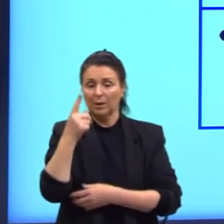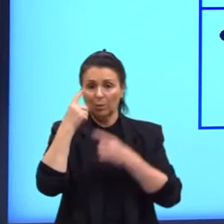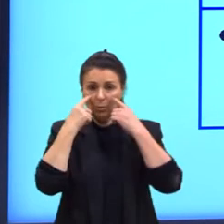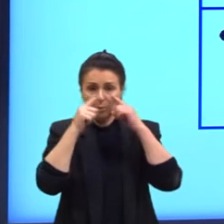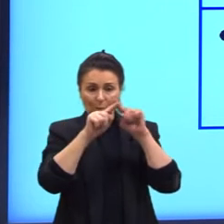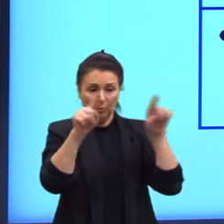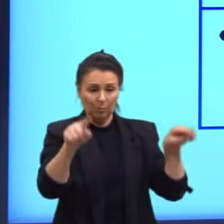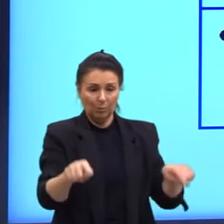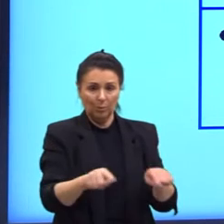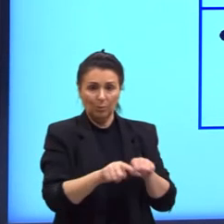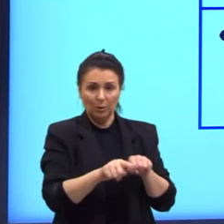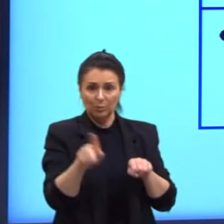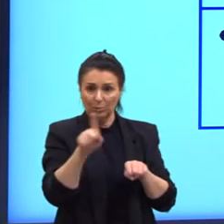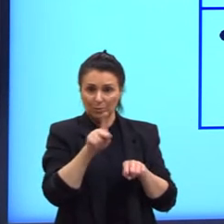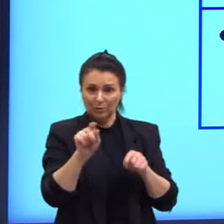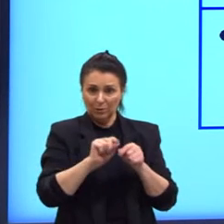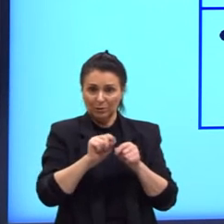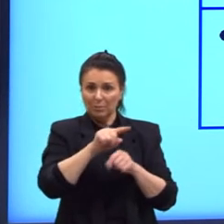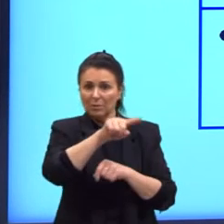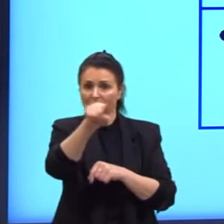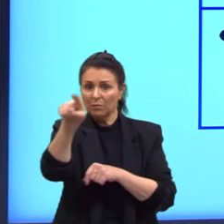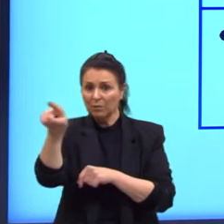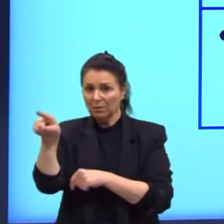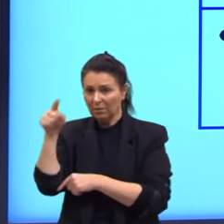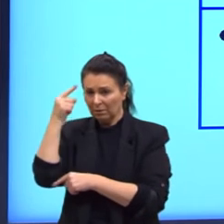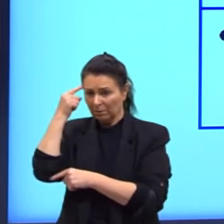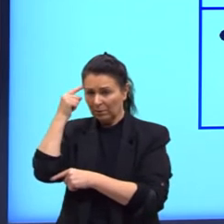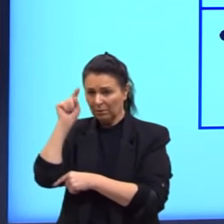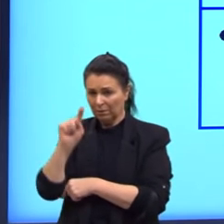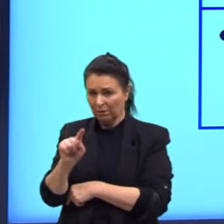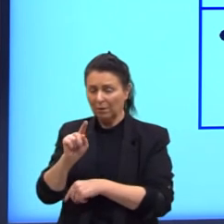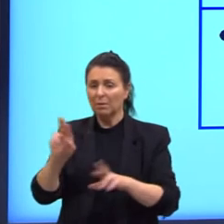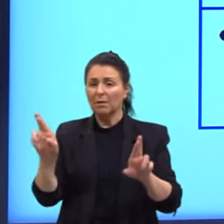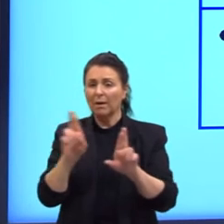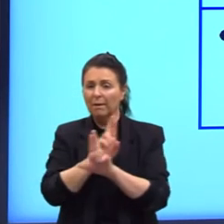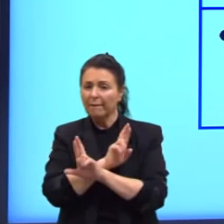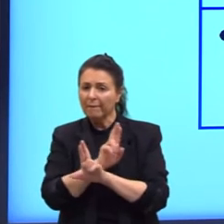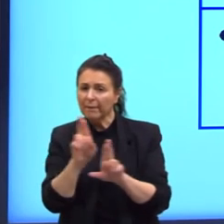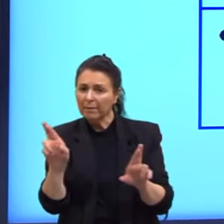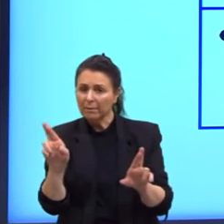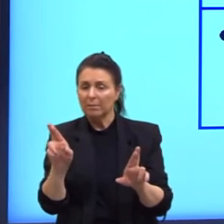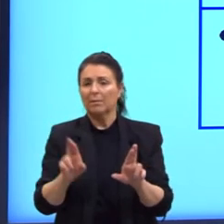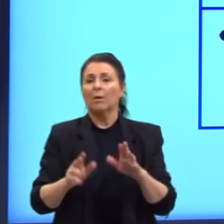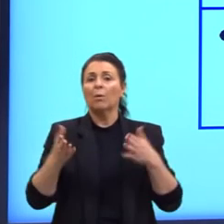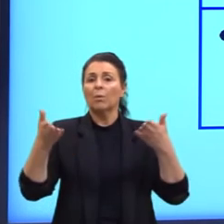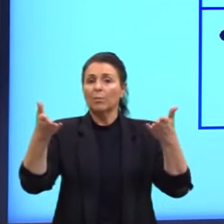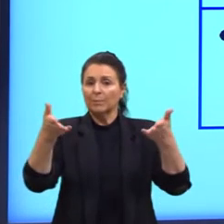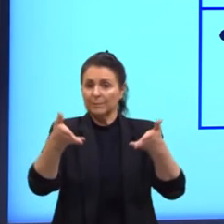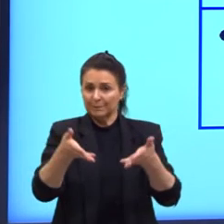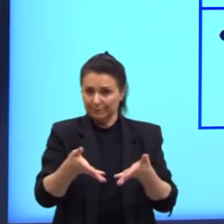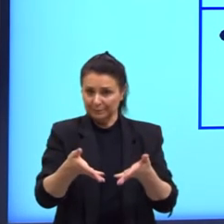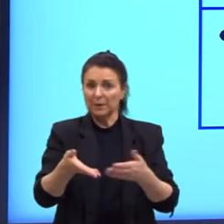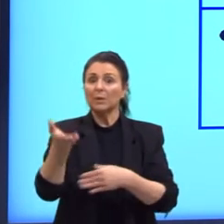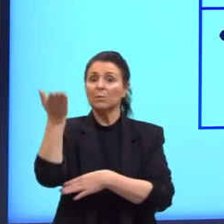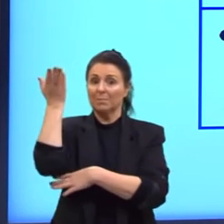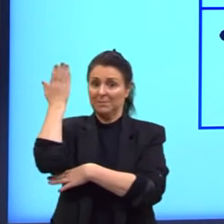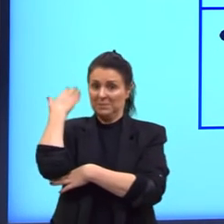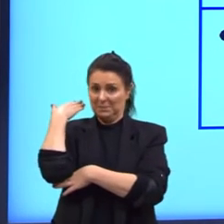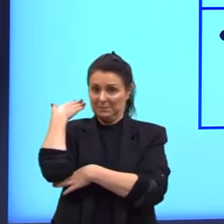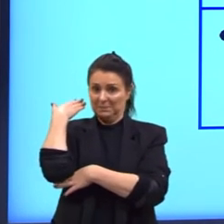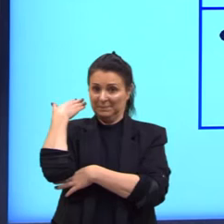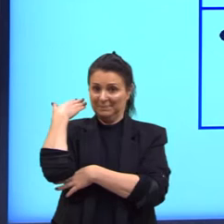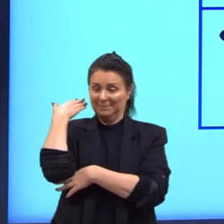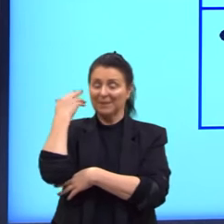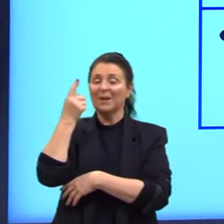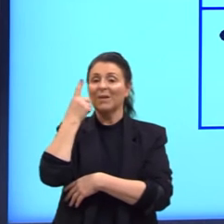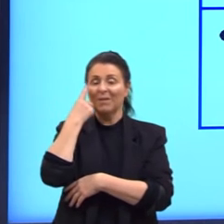comparativo na para vocês terem uma ideia assim então da relação entre presente perfeito e passado perfeito